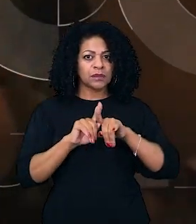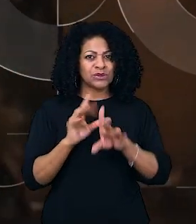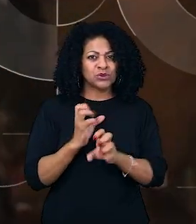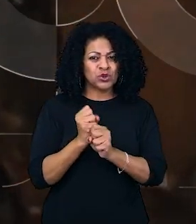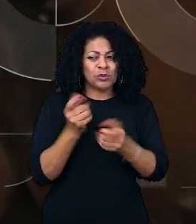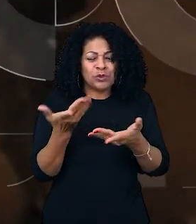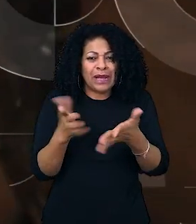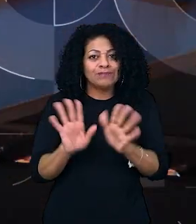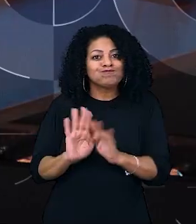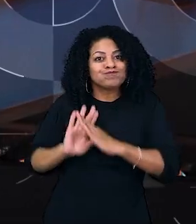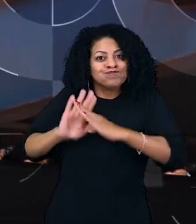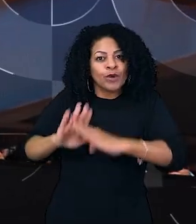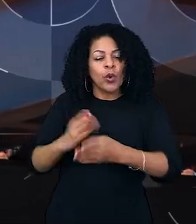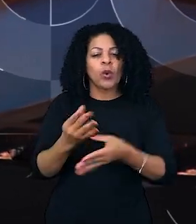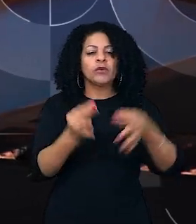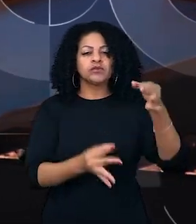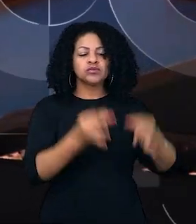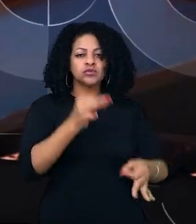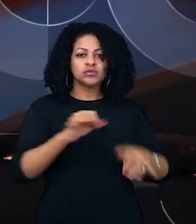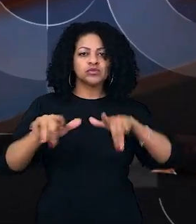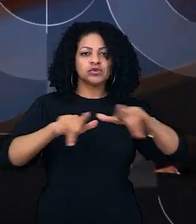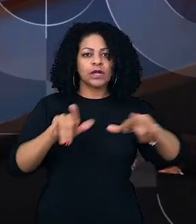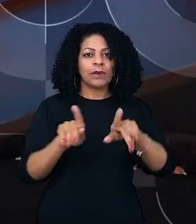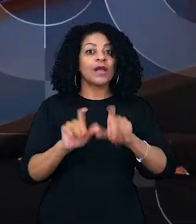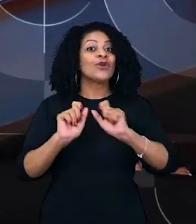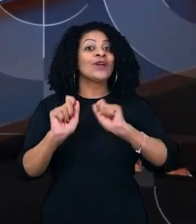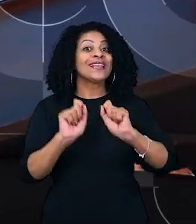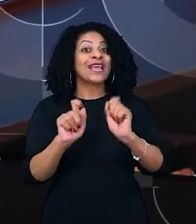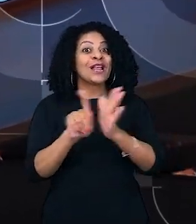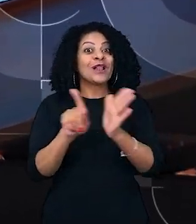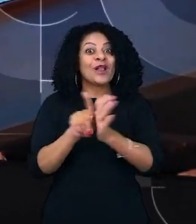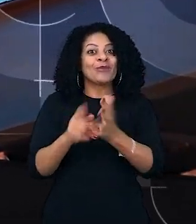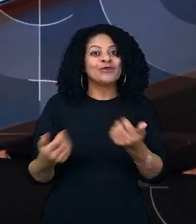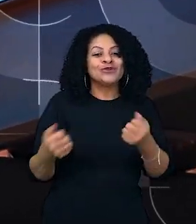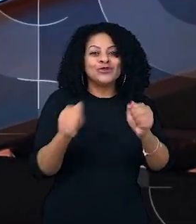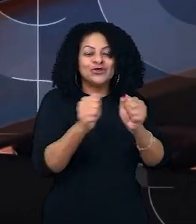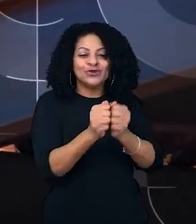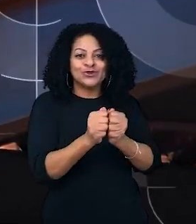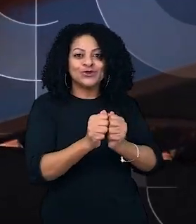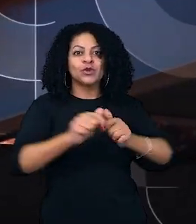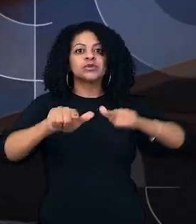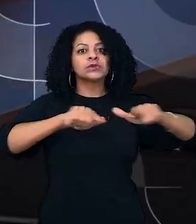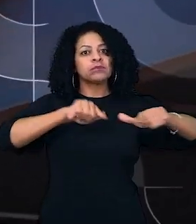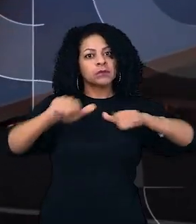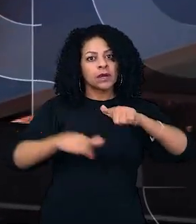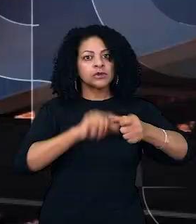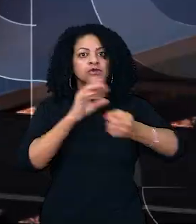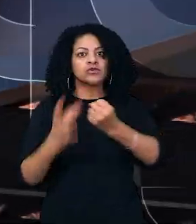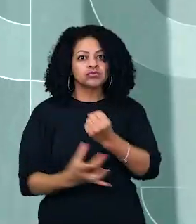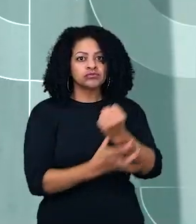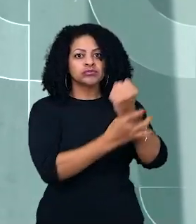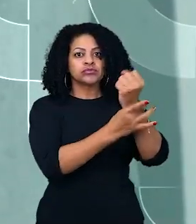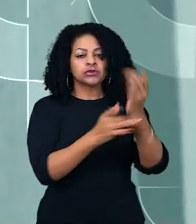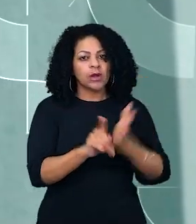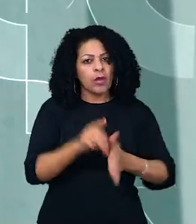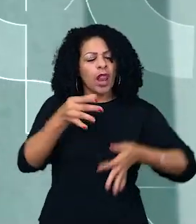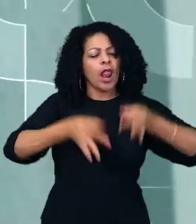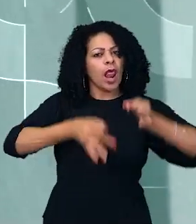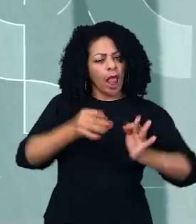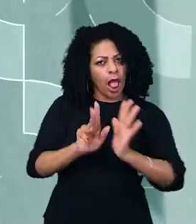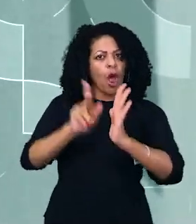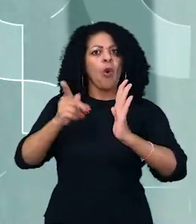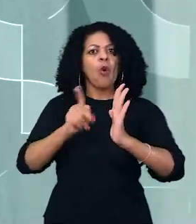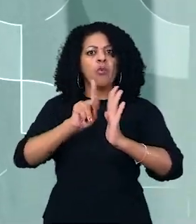desse número alarmante, a Justiça do Trabalho conta com o programa Trabalho Seguro. Criado em 2012, o projeto ajuda